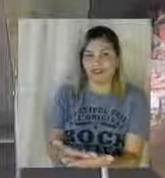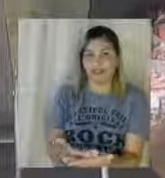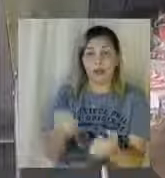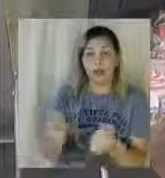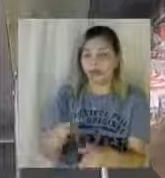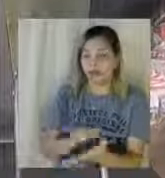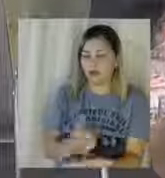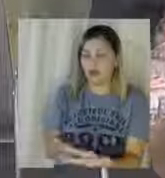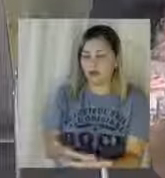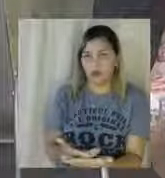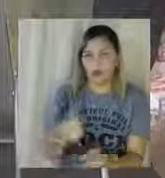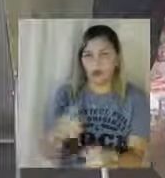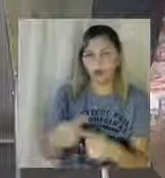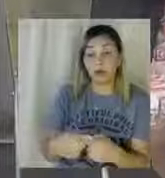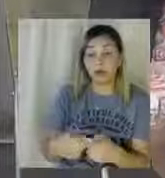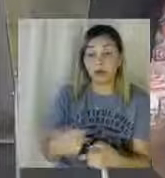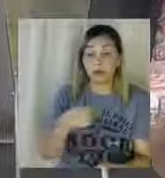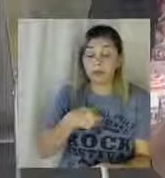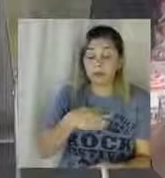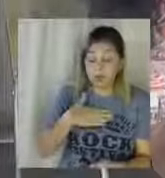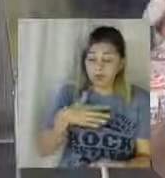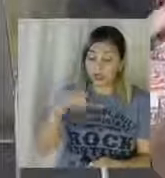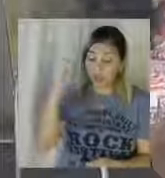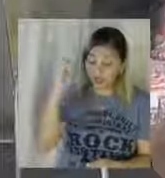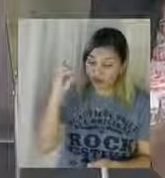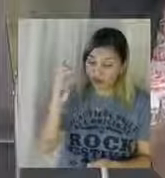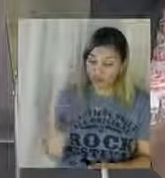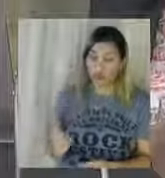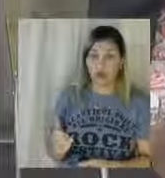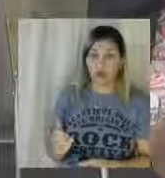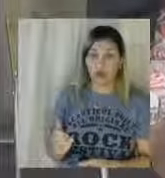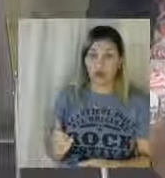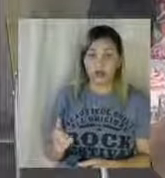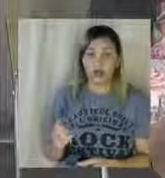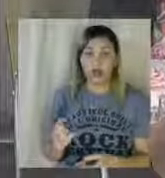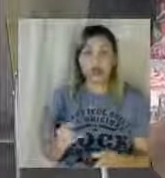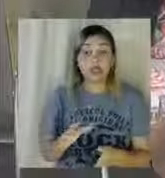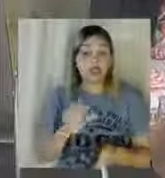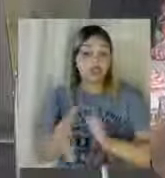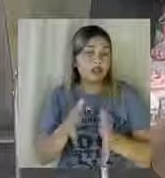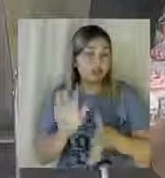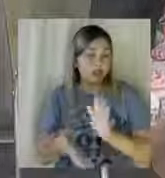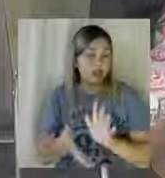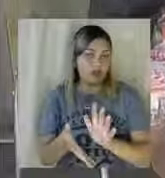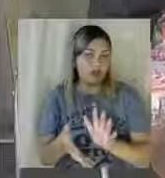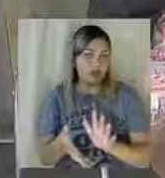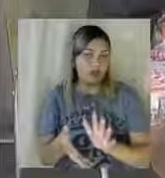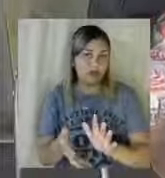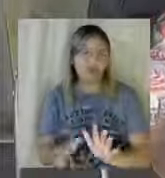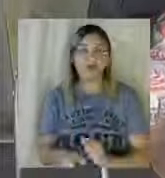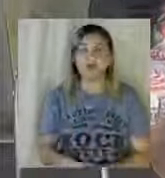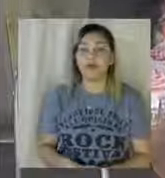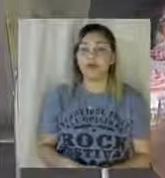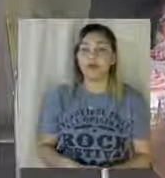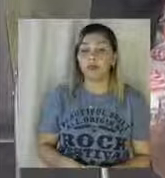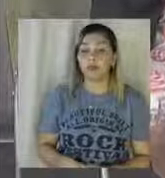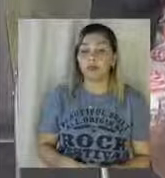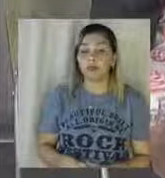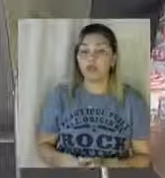quê? Porque a minha deficiência no idioma de Libras não me permite me